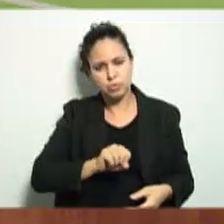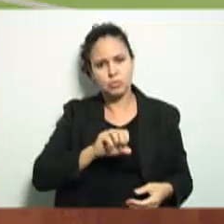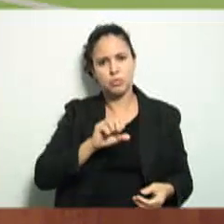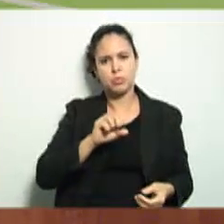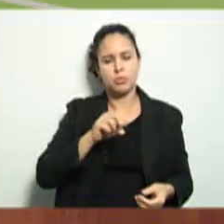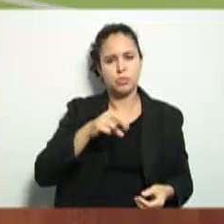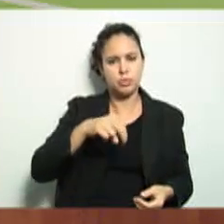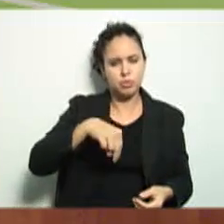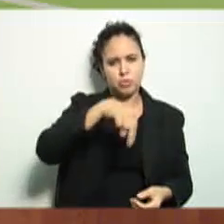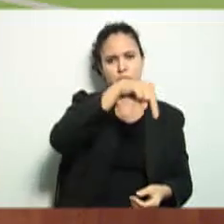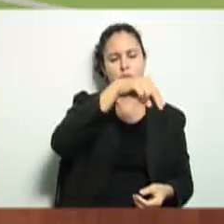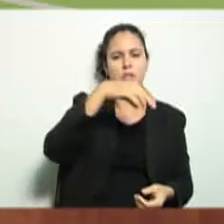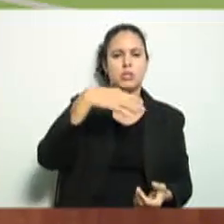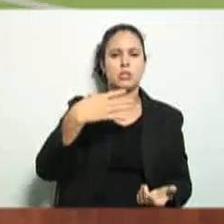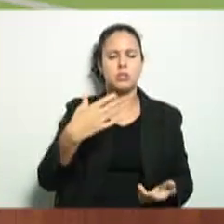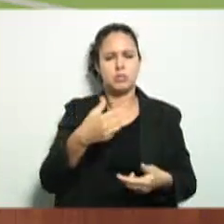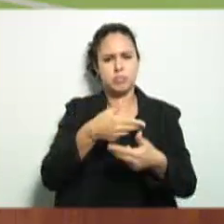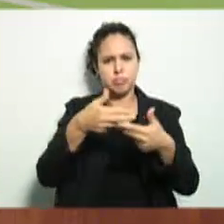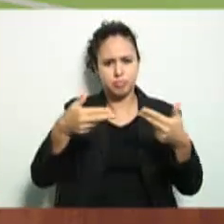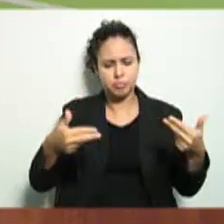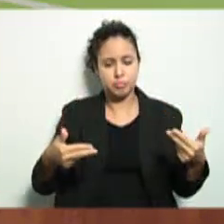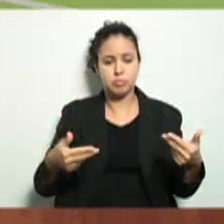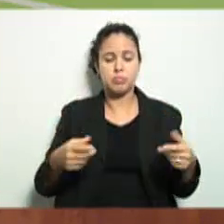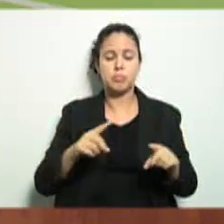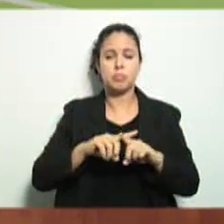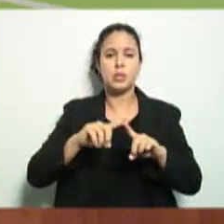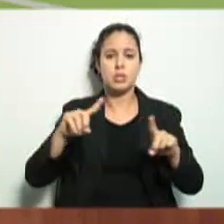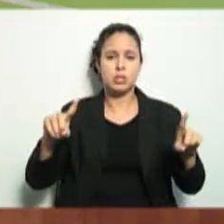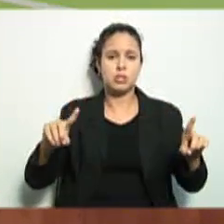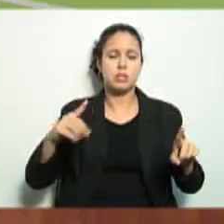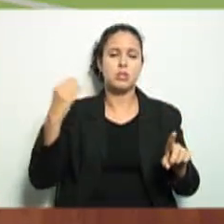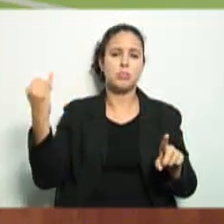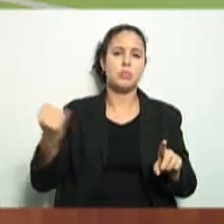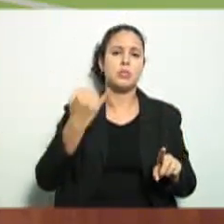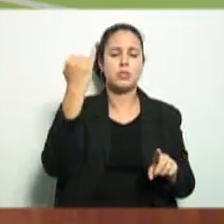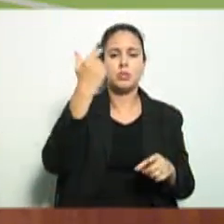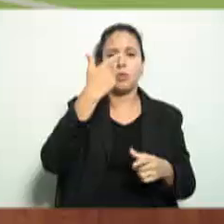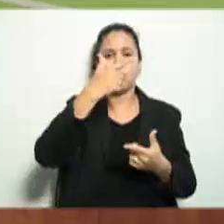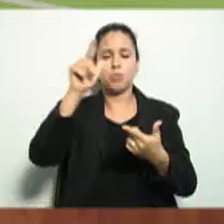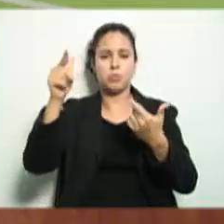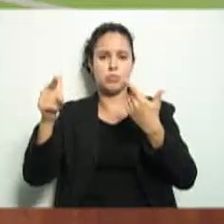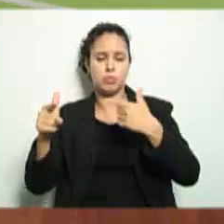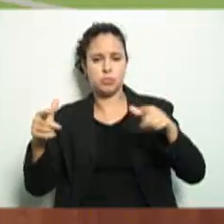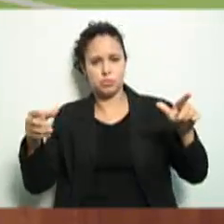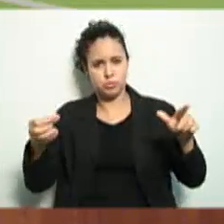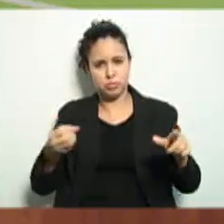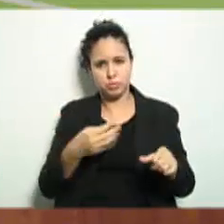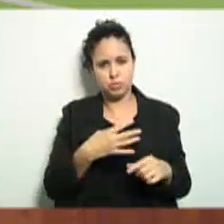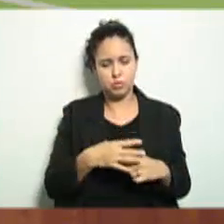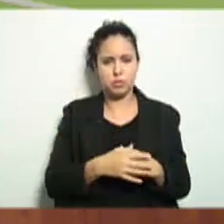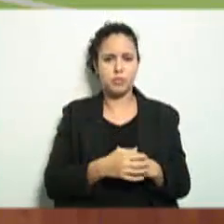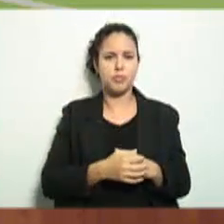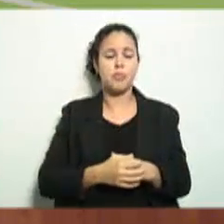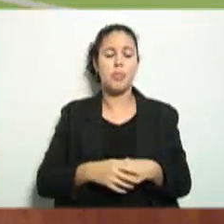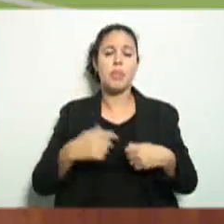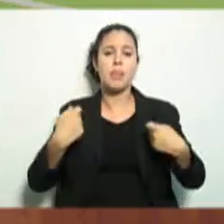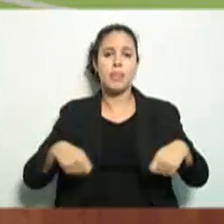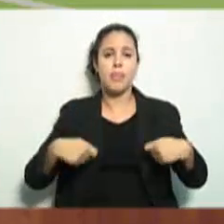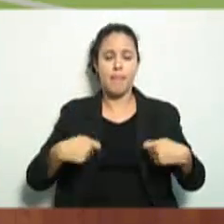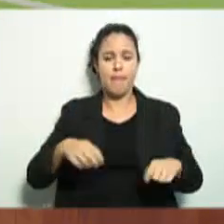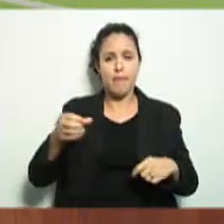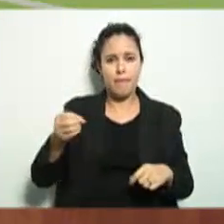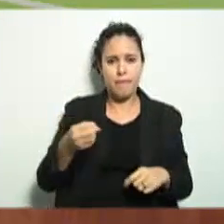estado a enviar os nossos produtos para outros locais. Nós tínhamos que talvez expandir em